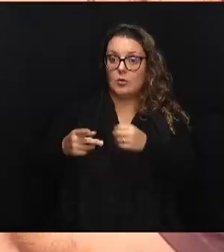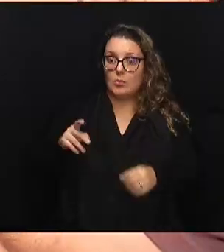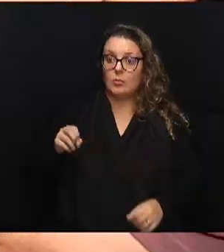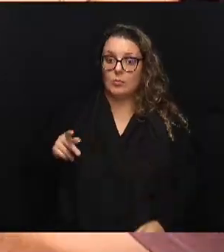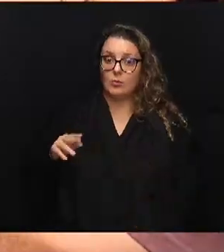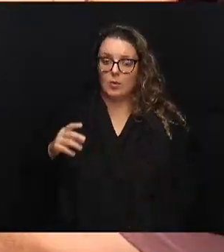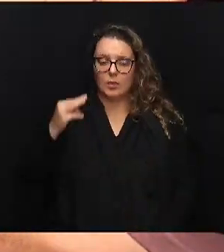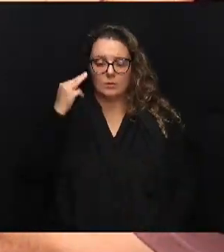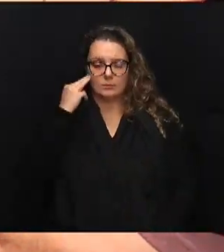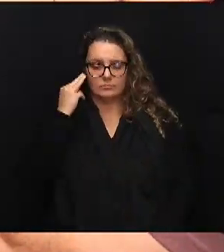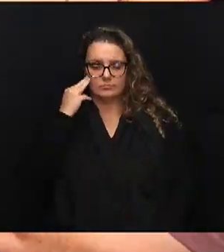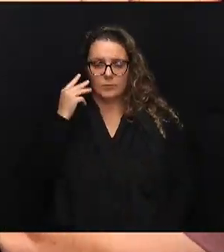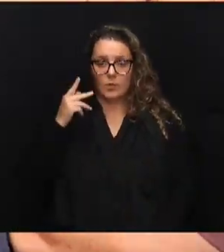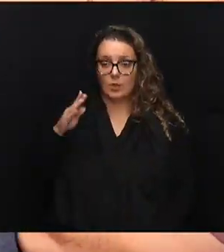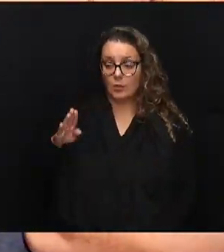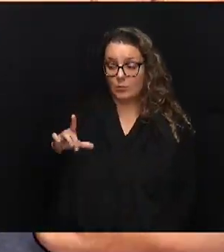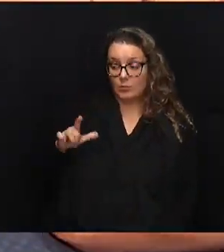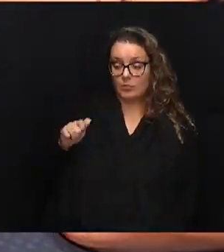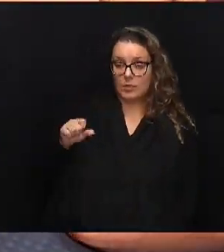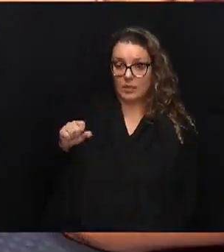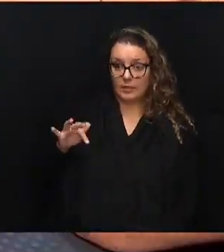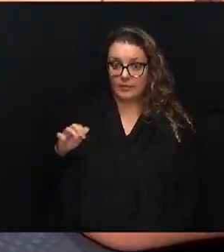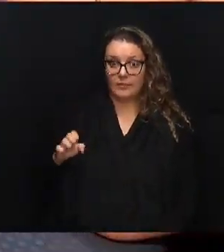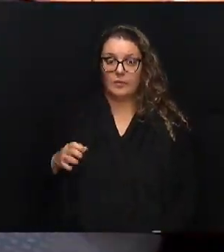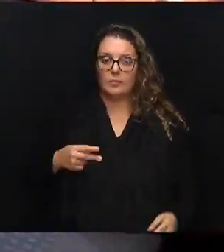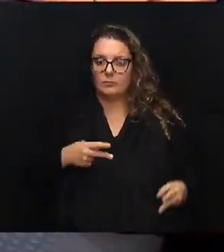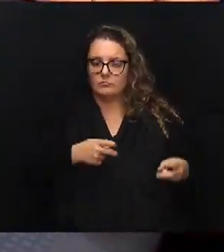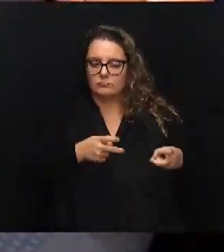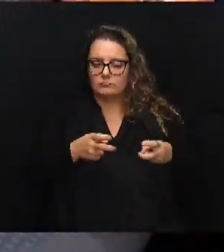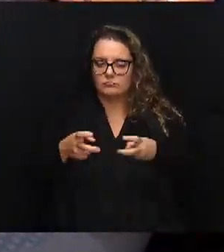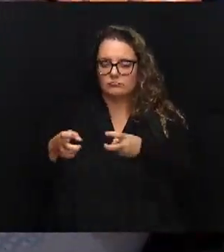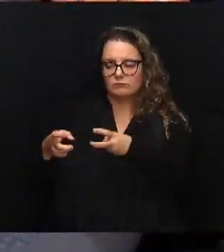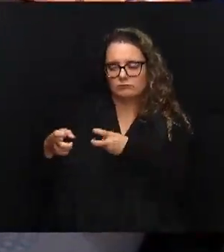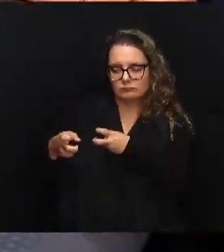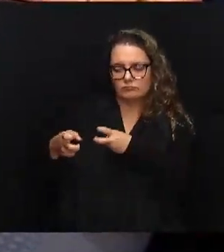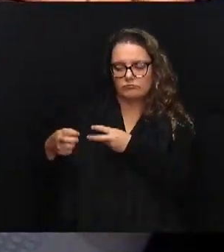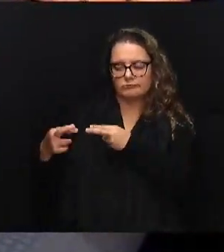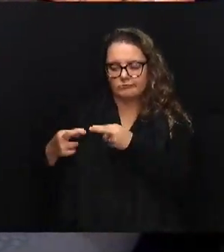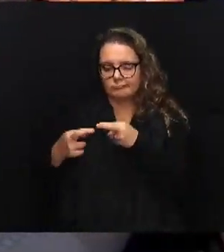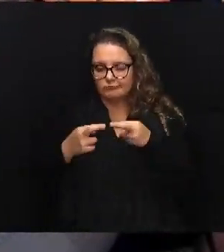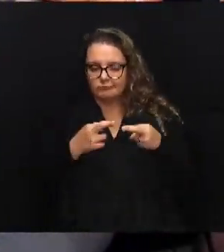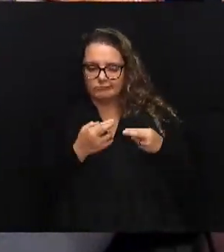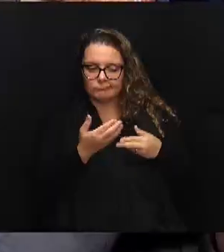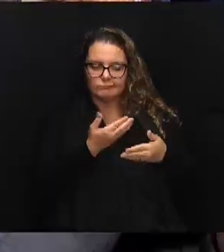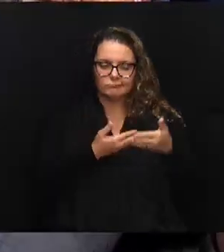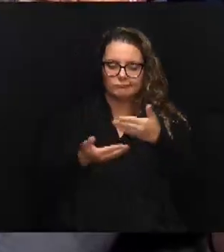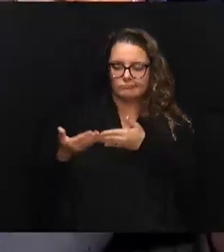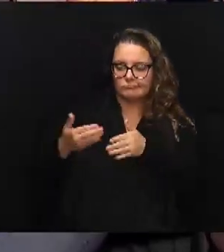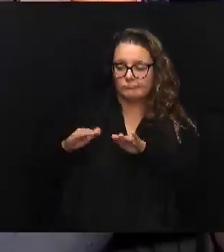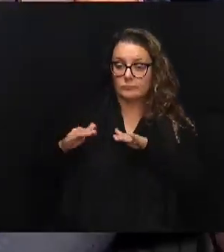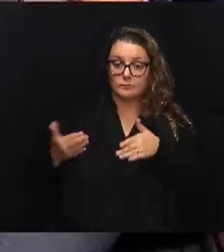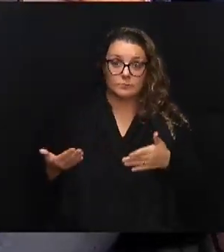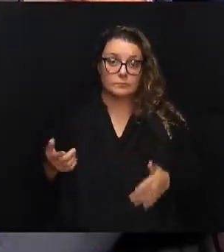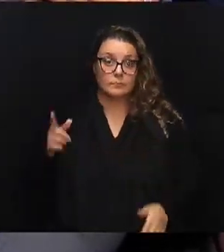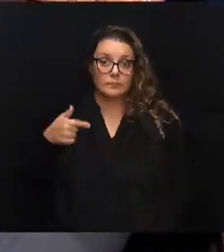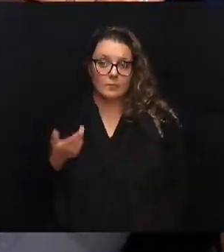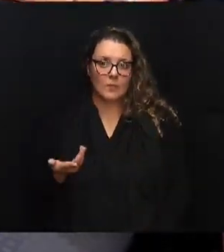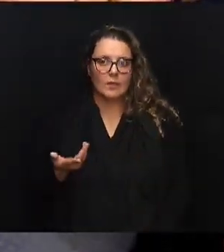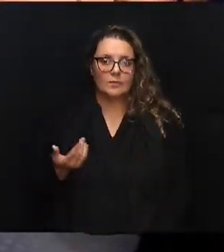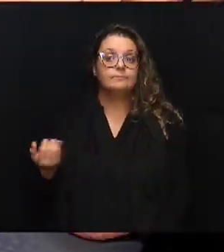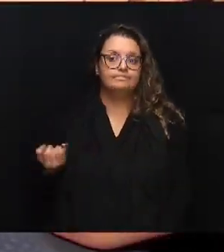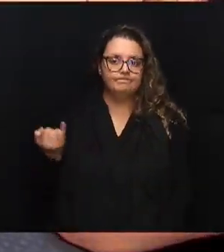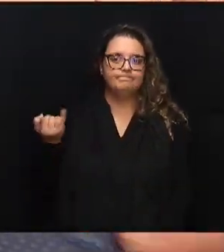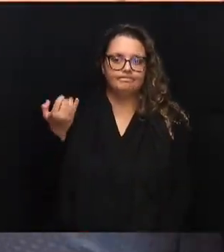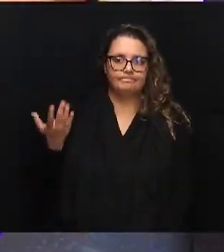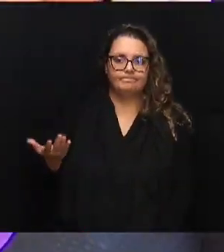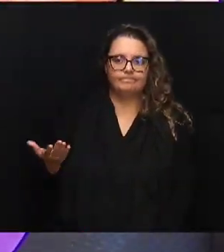mente. O blefe ele tem muito a ver com percepção, tem muito a ver com interação dos jogadores na mesa. Então ele é uma jogada muito importante. O jogador